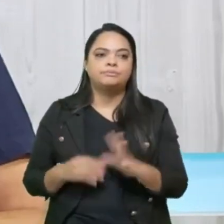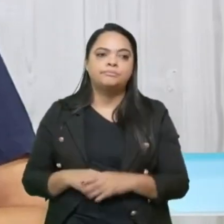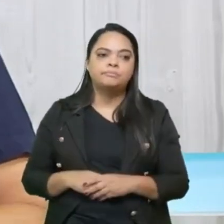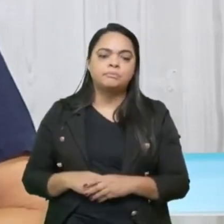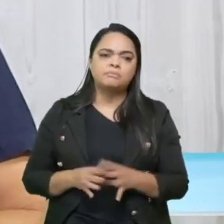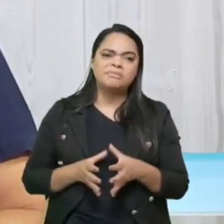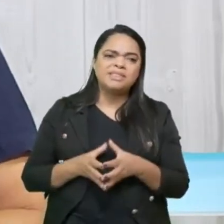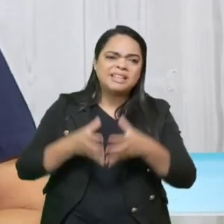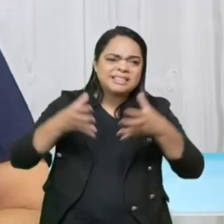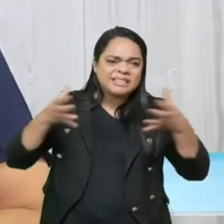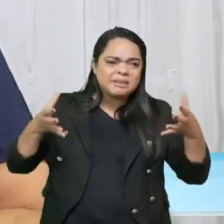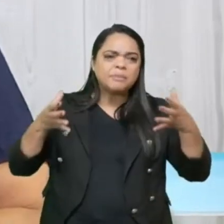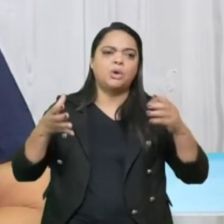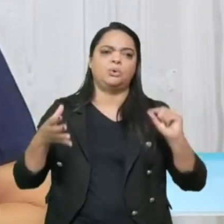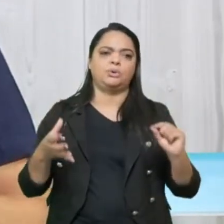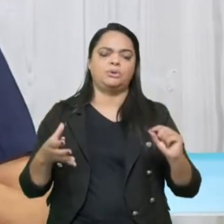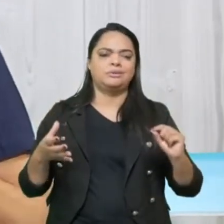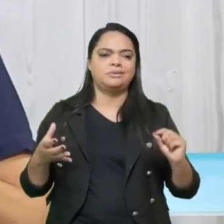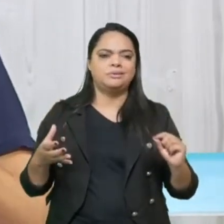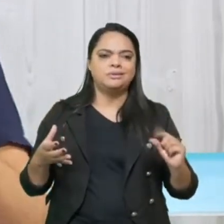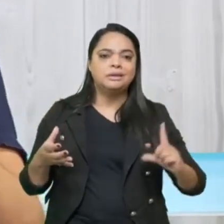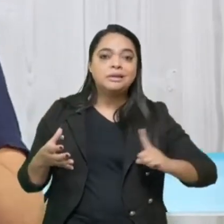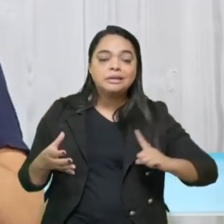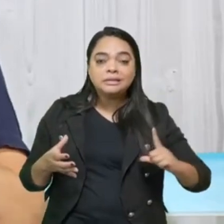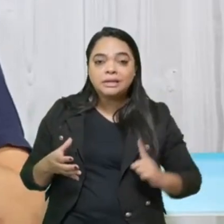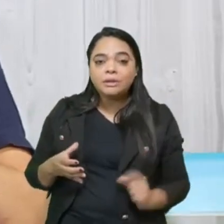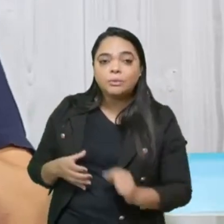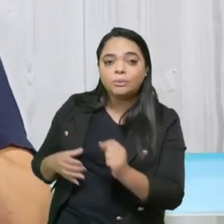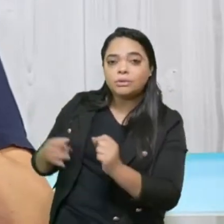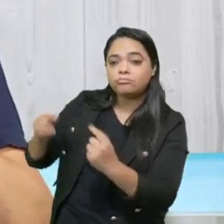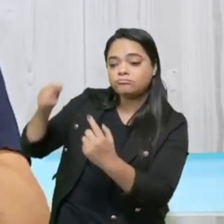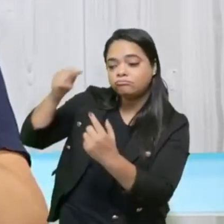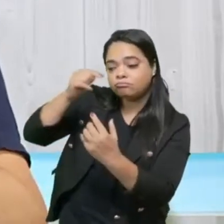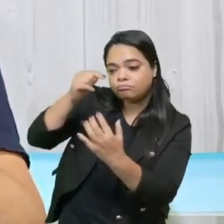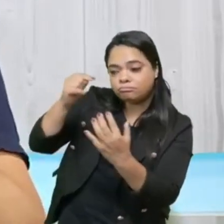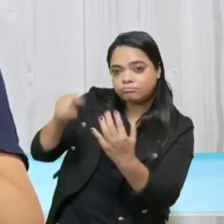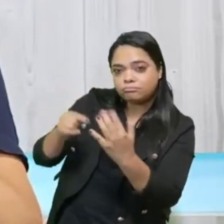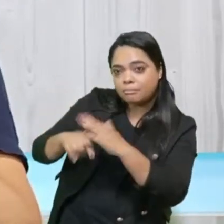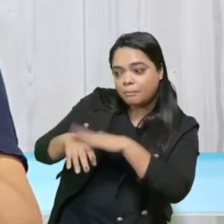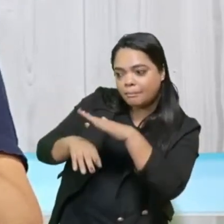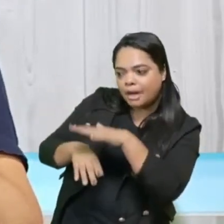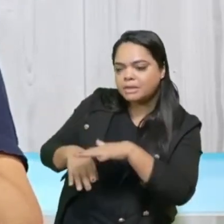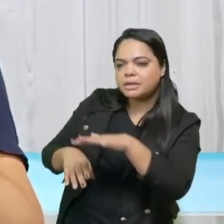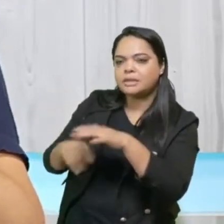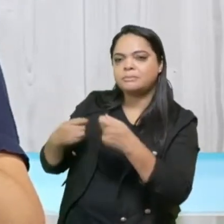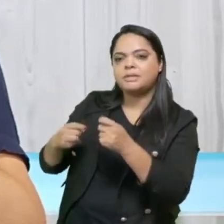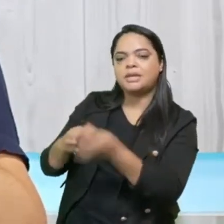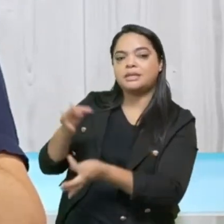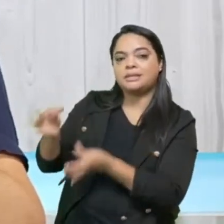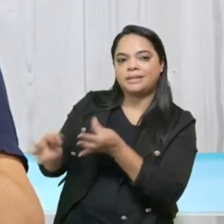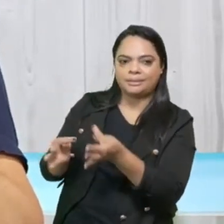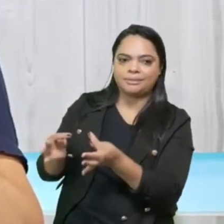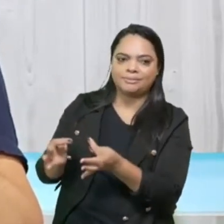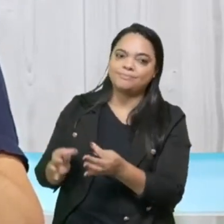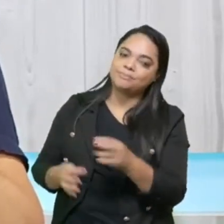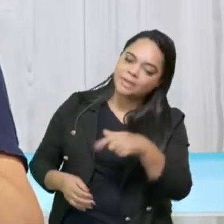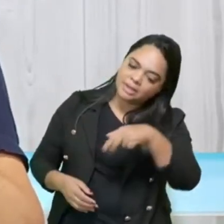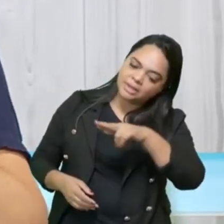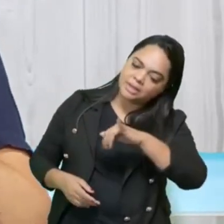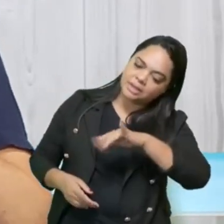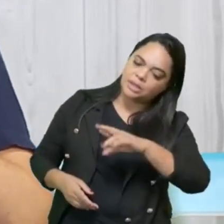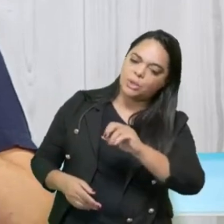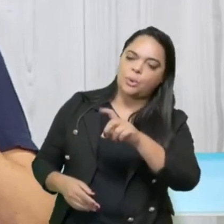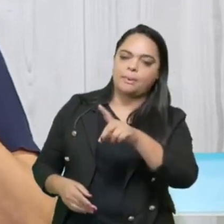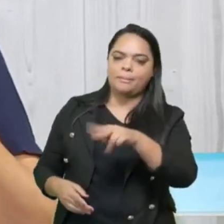maioria das vezes, existe um ou mais tecidos sofrendo ali que precisa de tratamento. Então, a quiropraxia